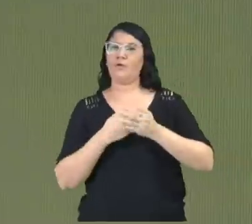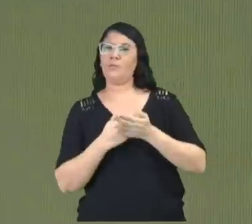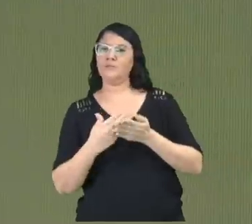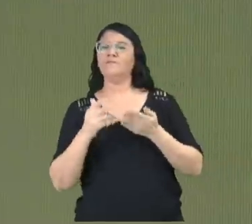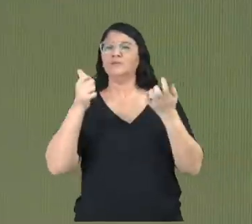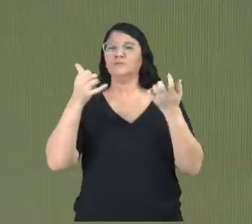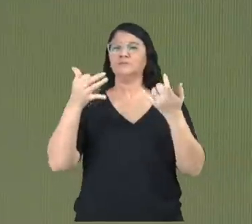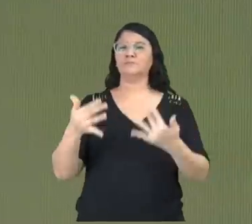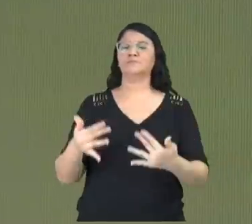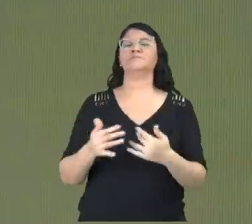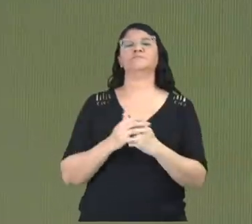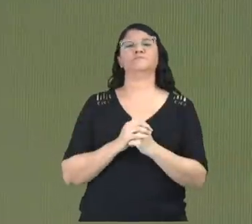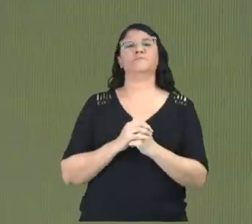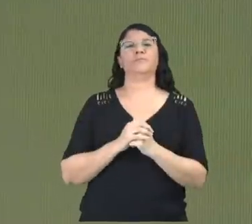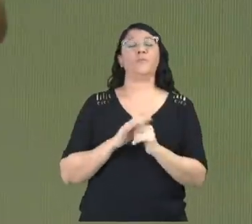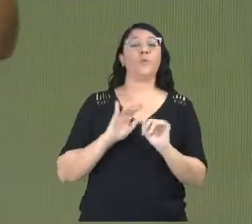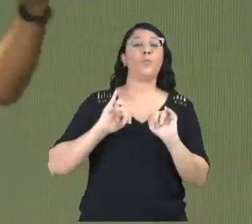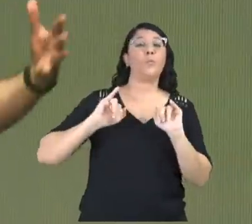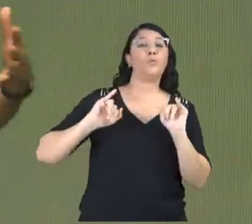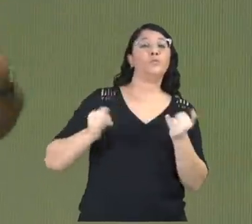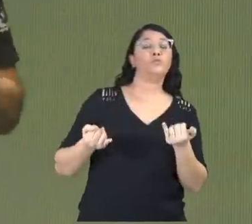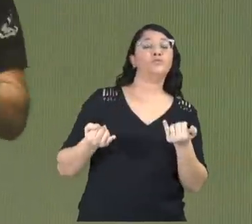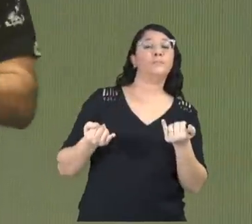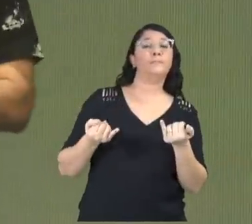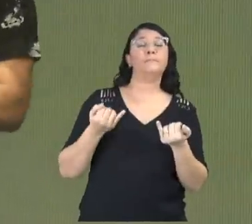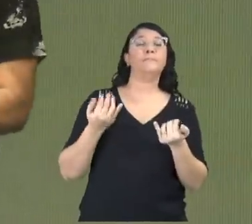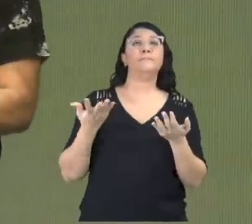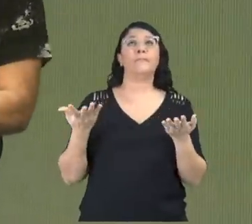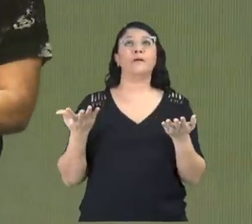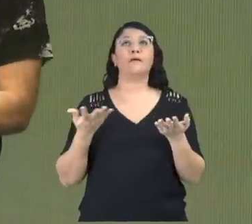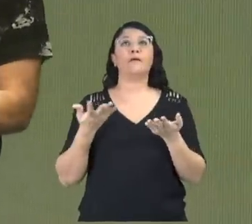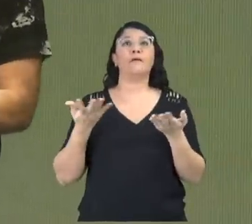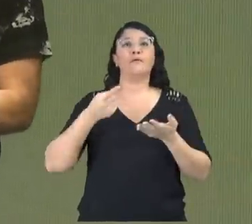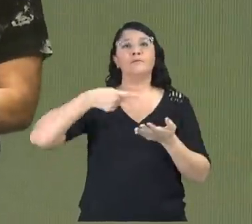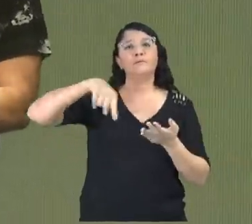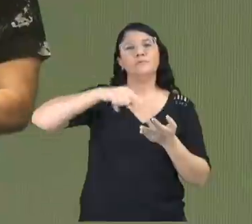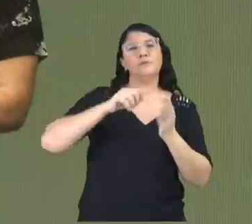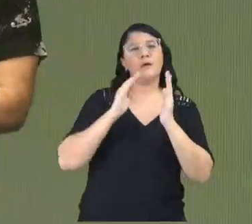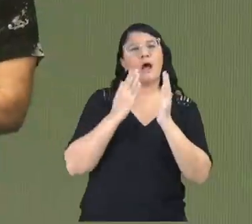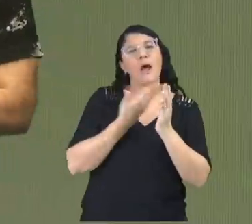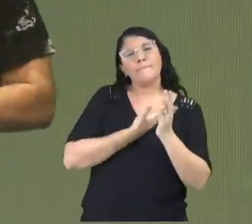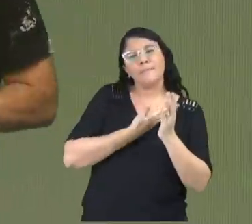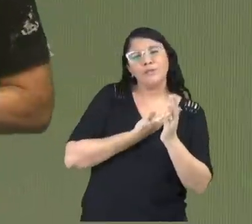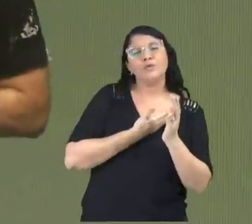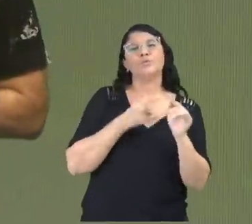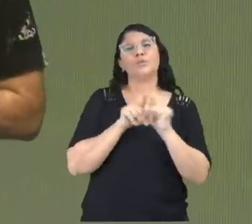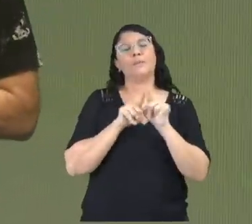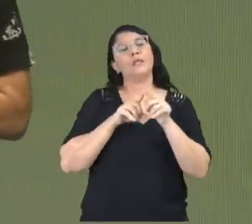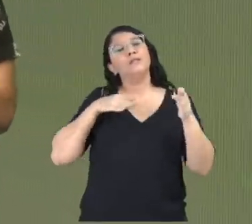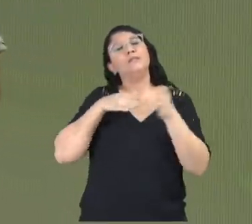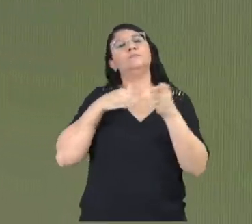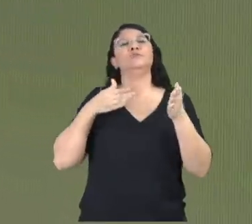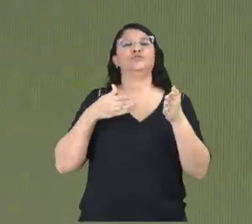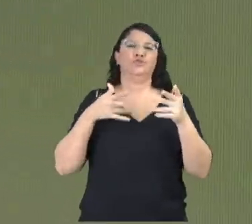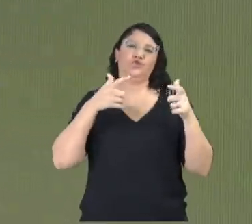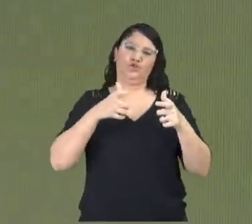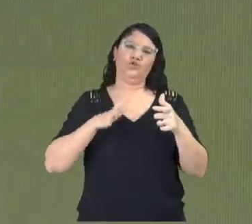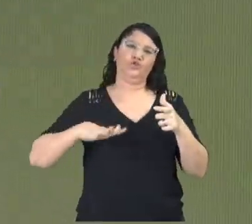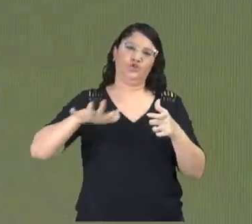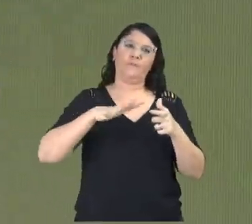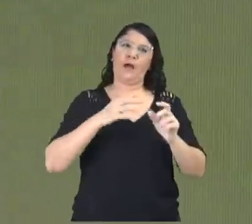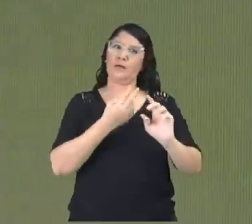oportunidade para você levar amigos também, tá? Obviamente dentro dos limites de espaço que nós temos lá com o distanciamento